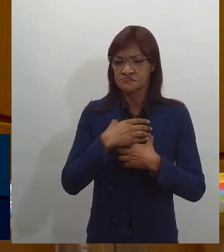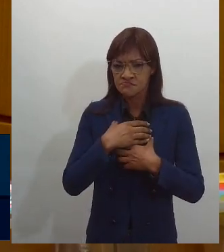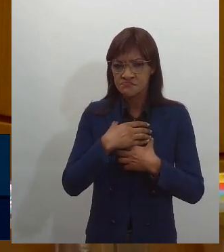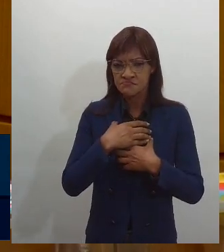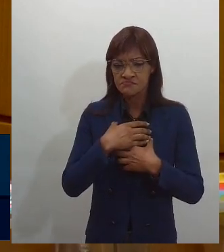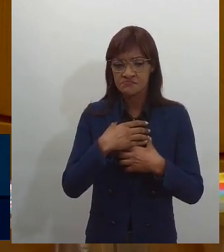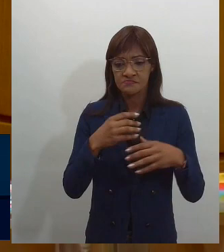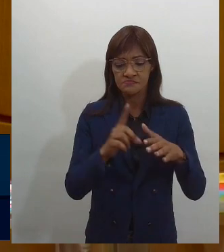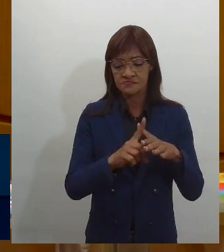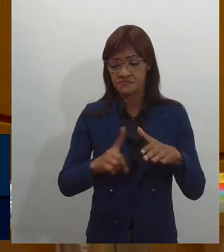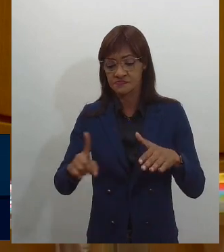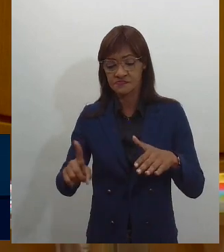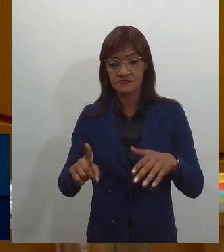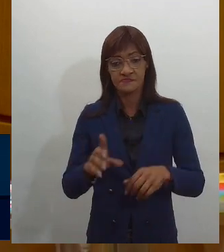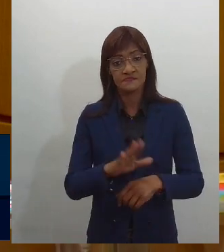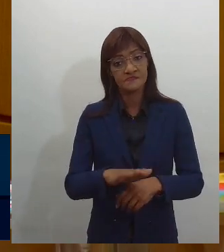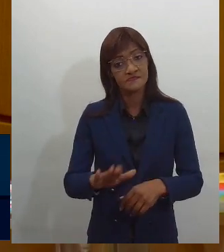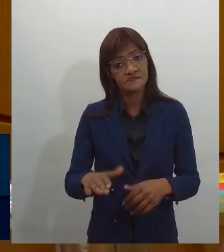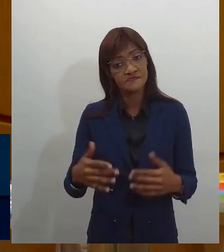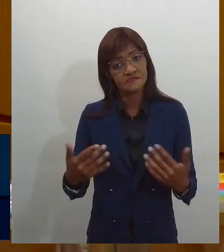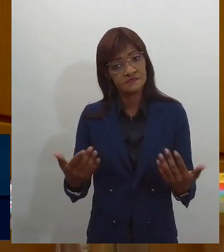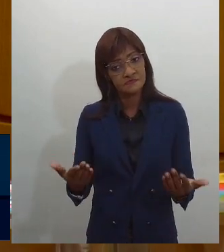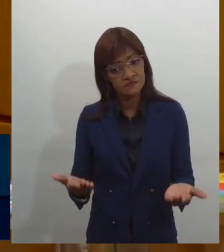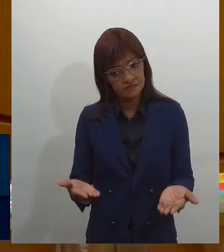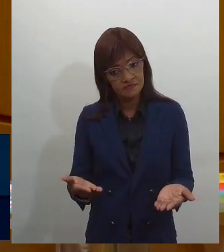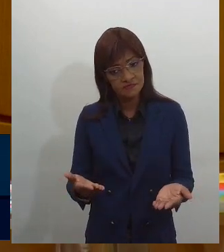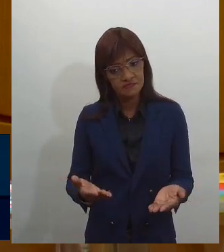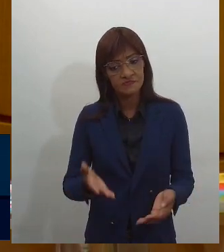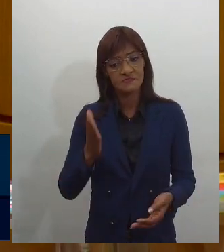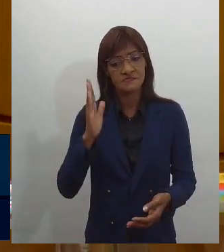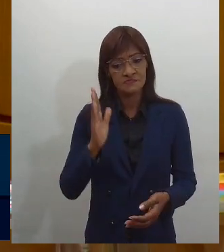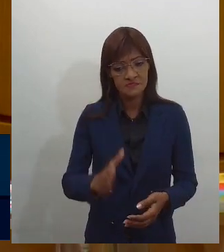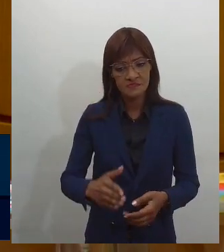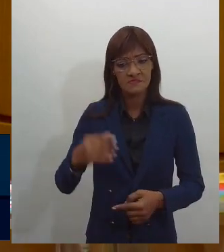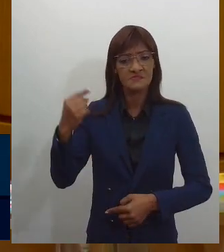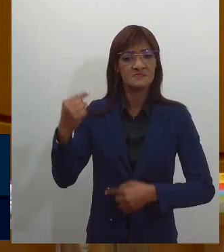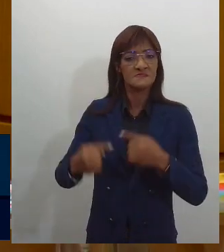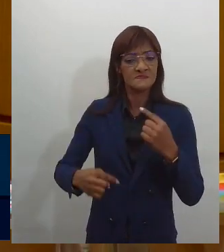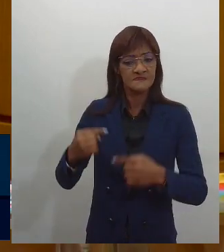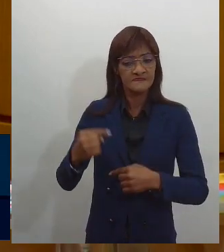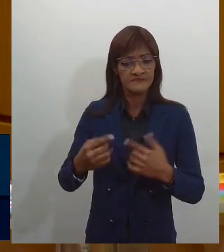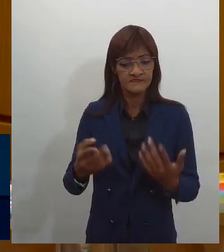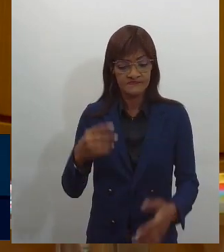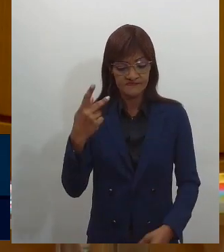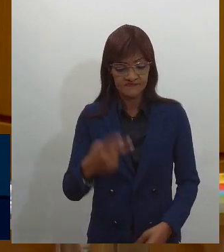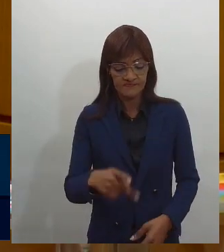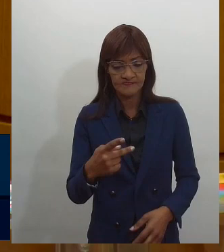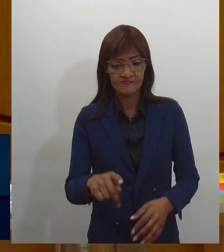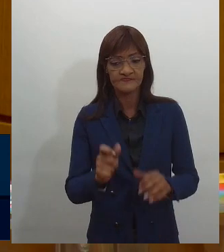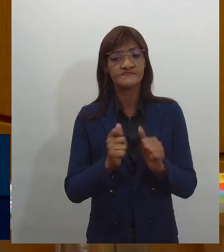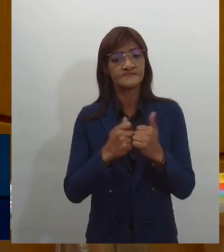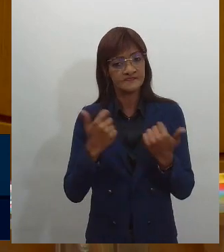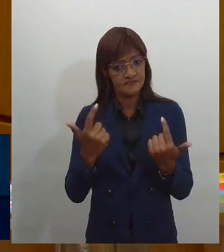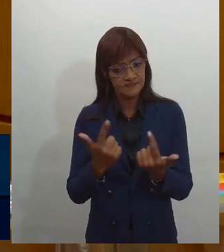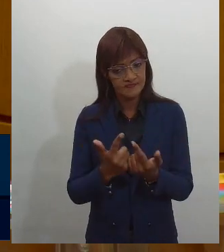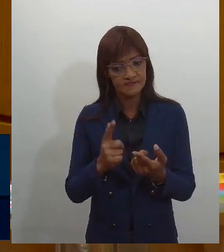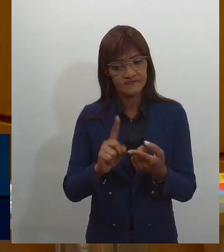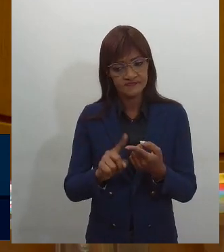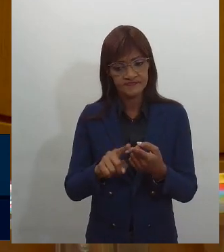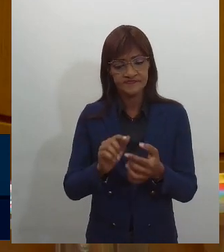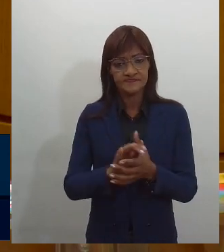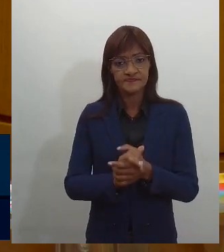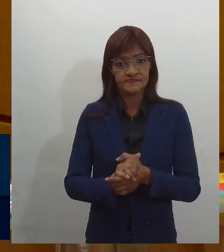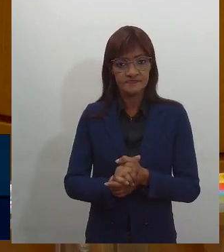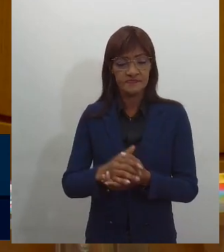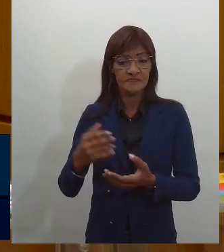E é lamentável, depois de tanta discussão aqui nessa casa mesmo, sobre a importância de